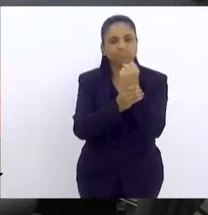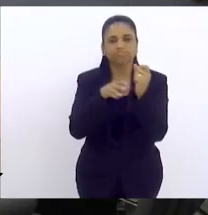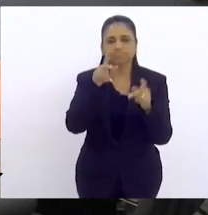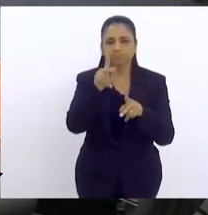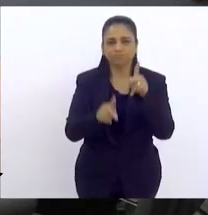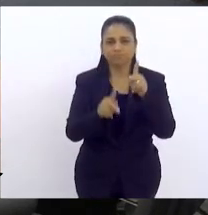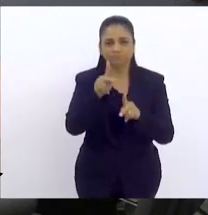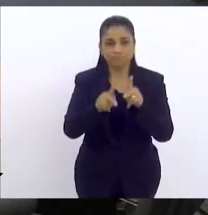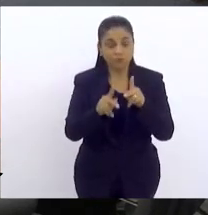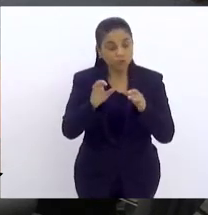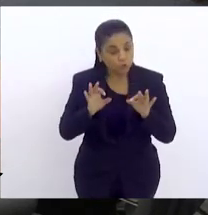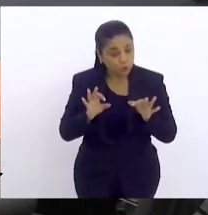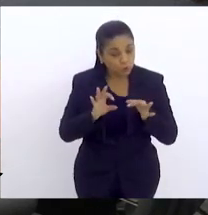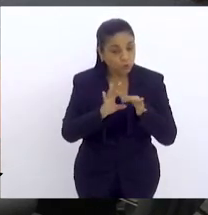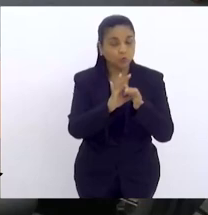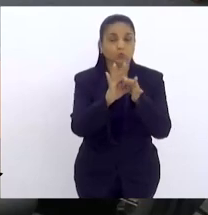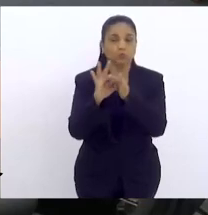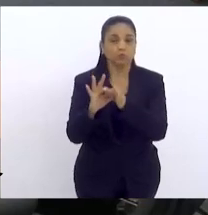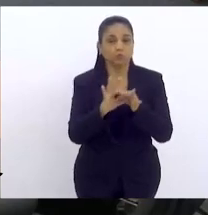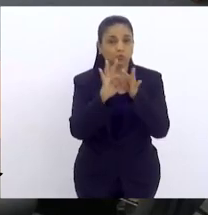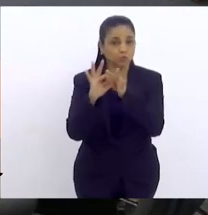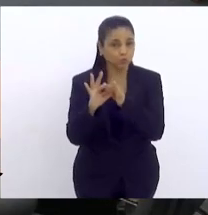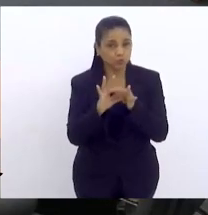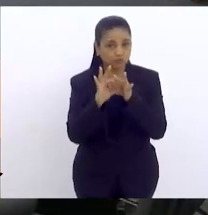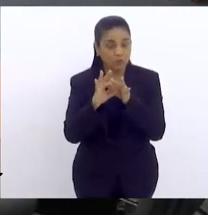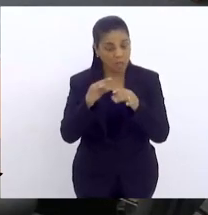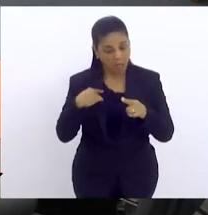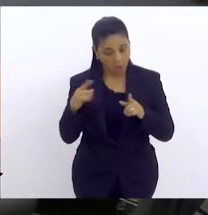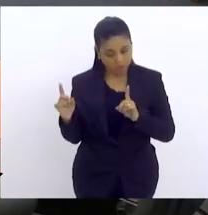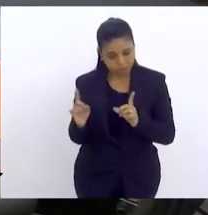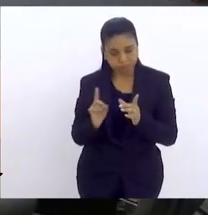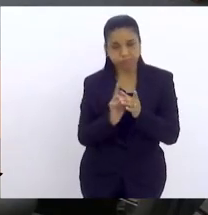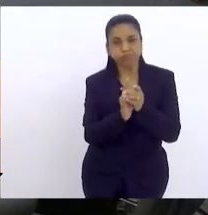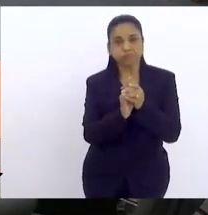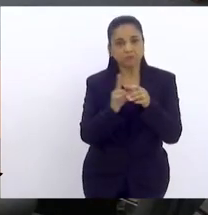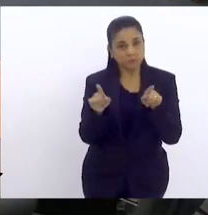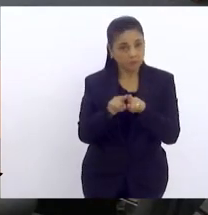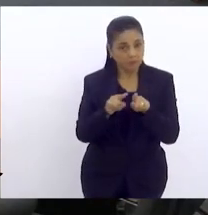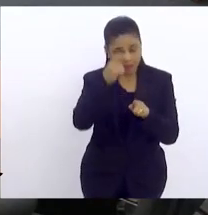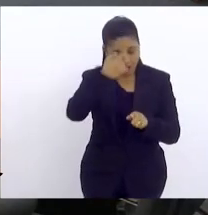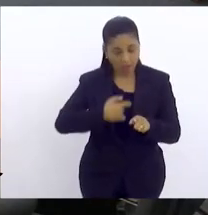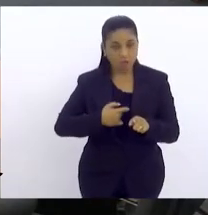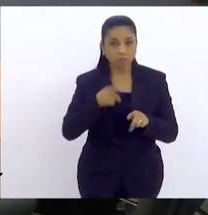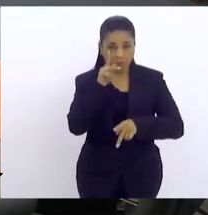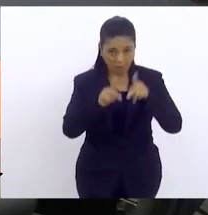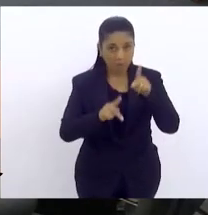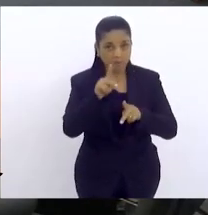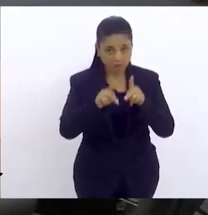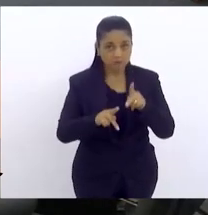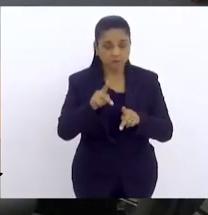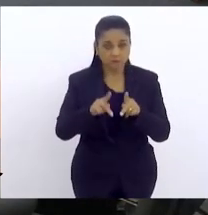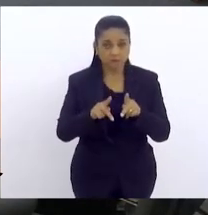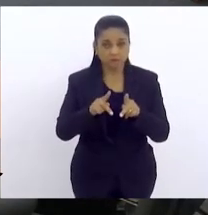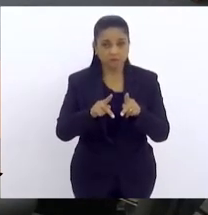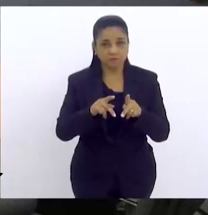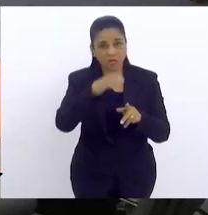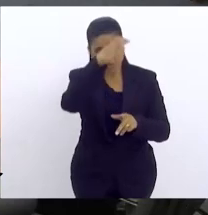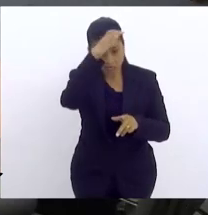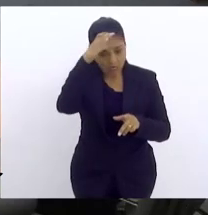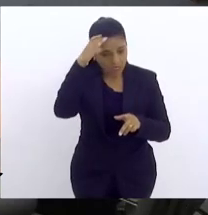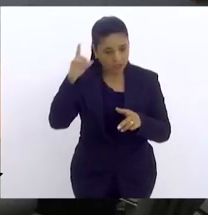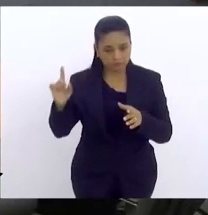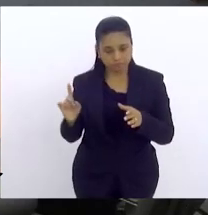juntos e quando eu falo a população tô nos incluindo tá porque nós somos população mas o maior cliente somos nós